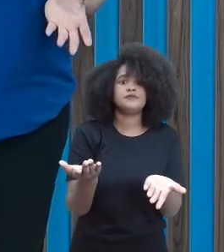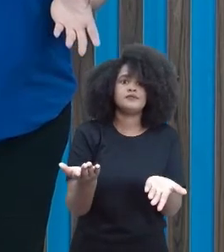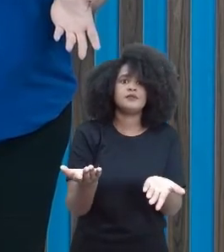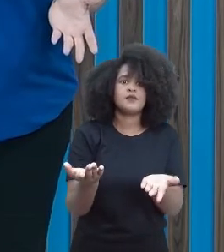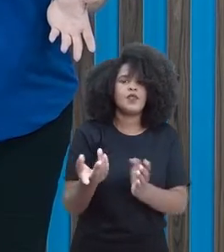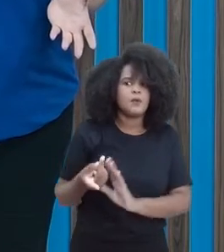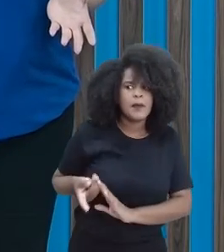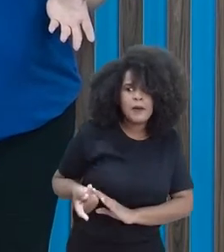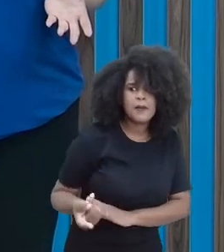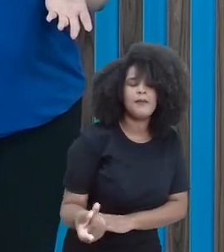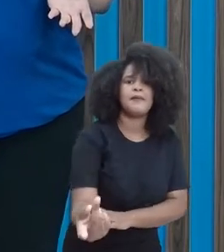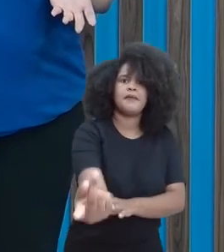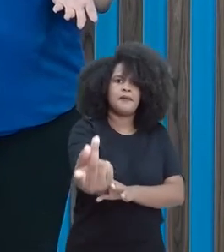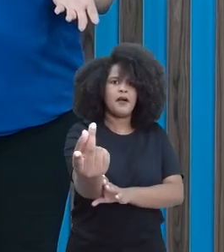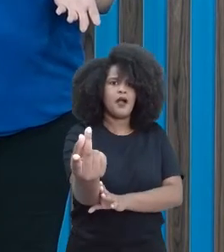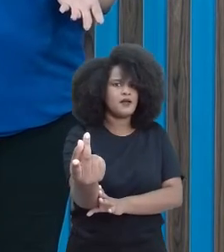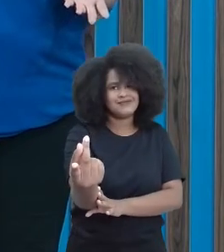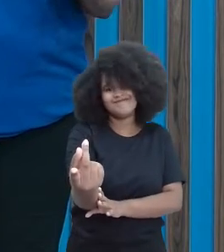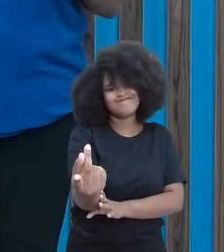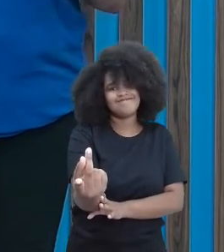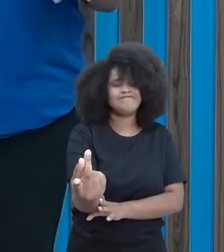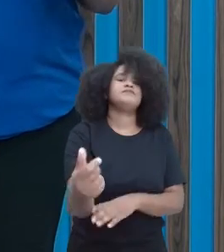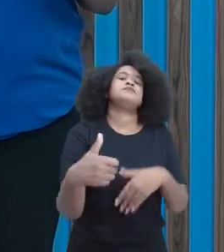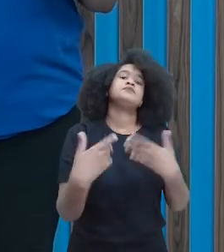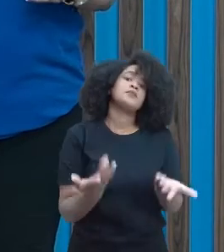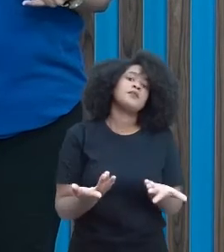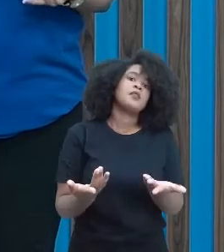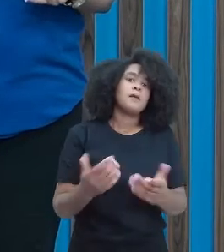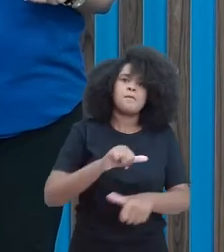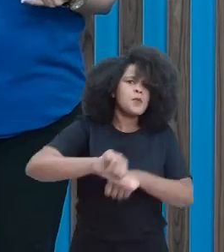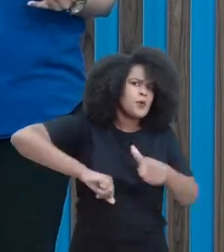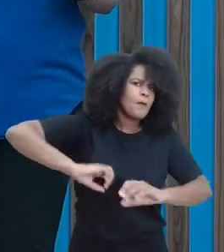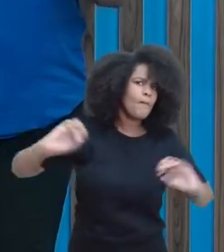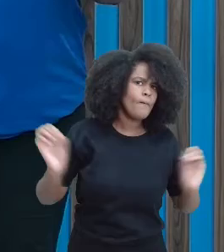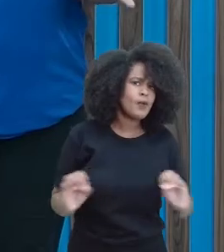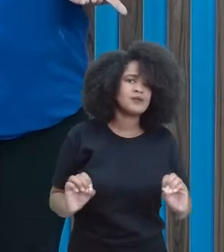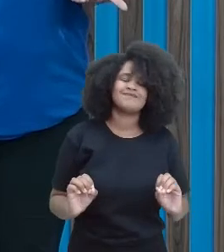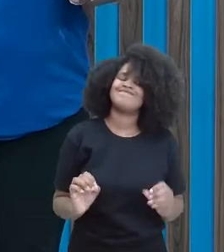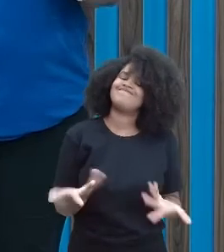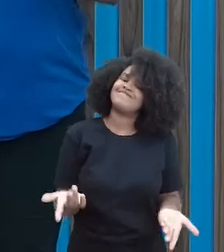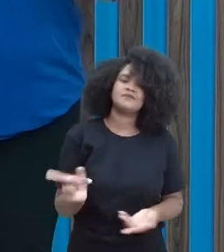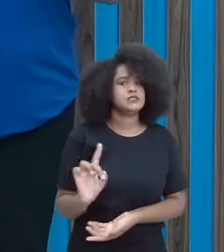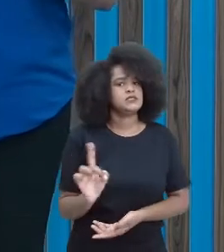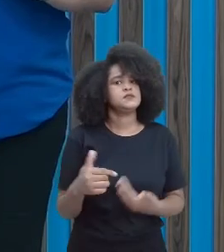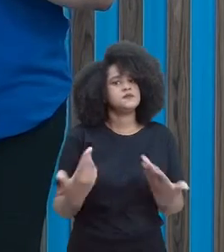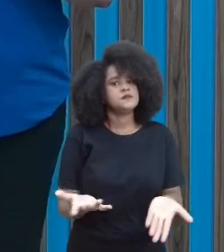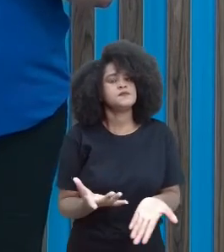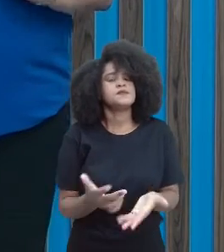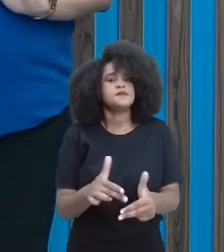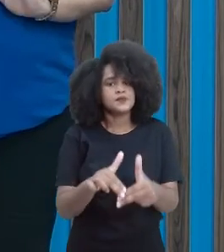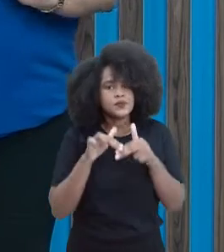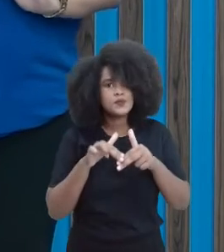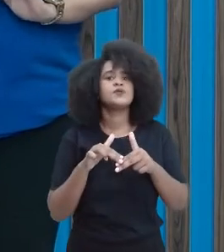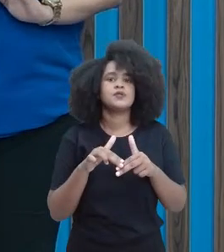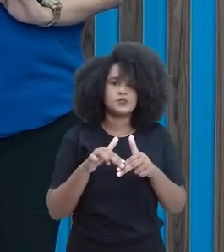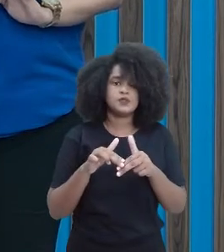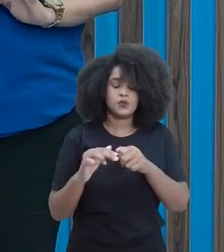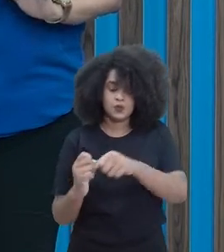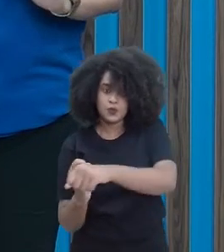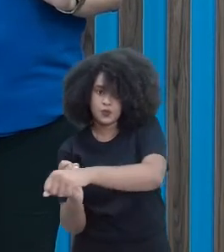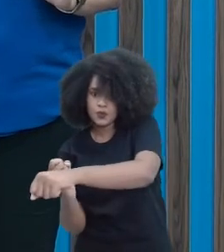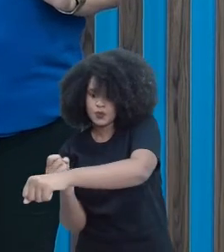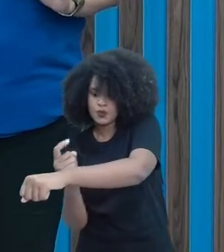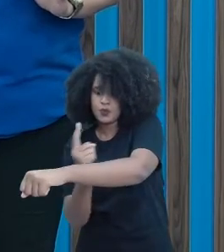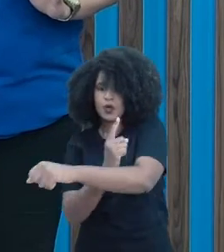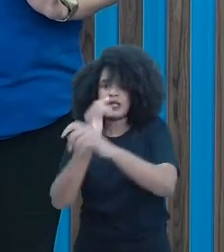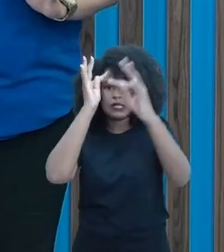será que ela vai perdurar esse tempo todo no planeta e sem haver nenhuma mudança? Não. Então, as ideias evolutivas,